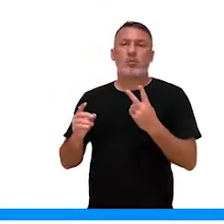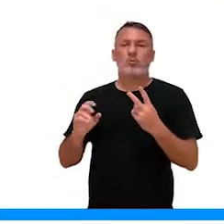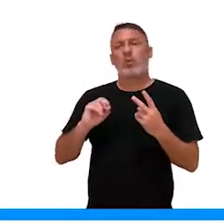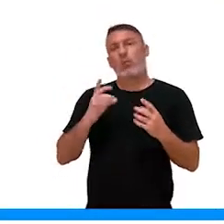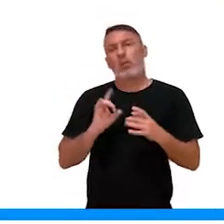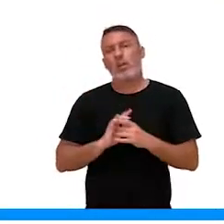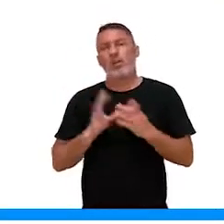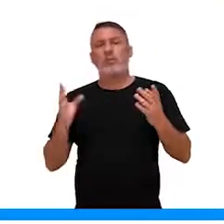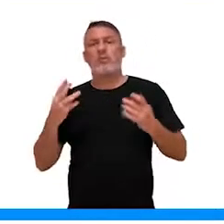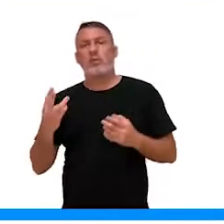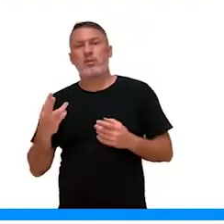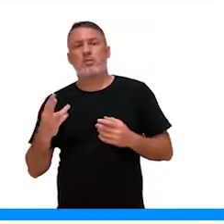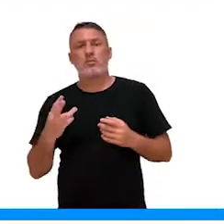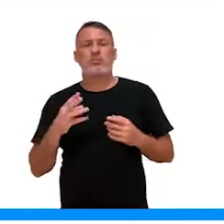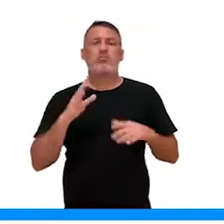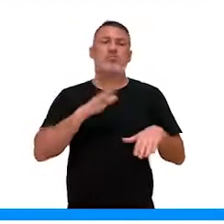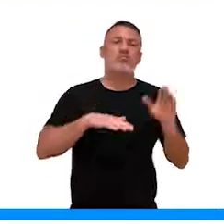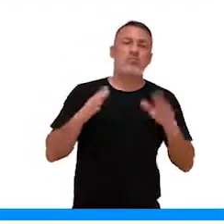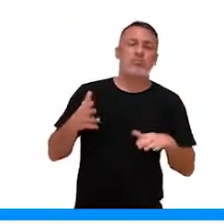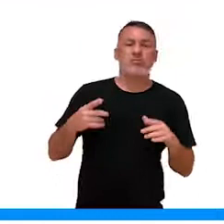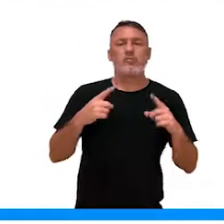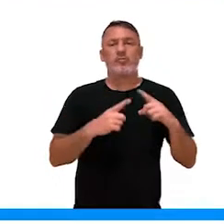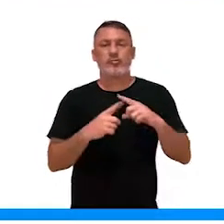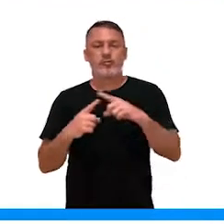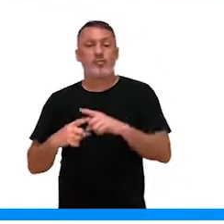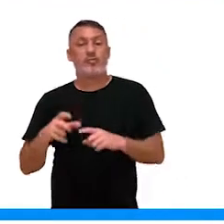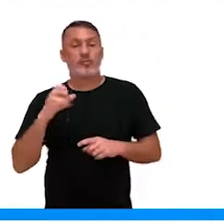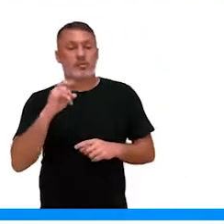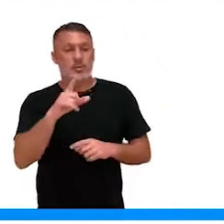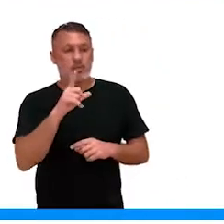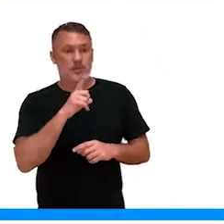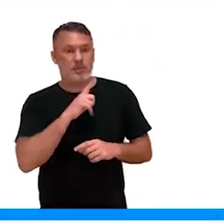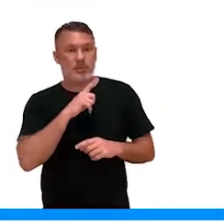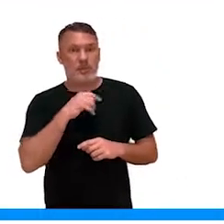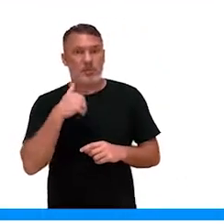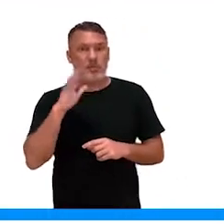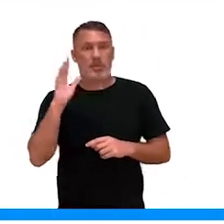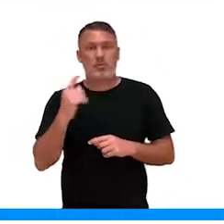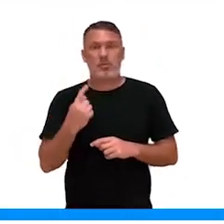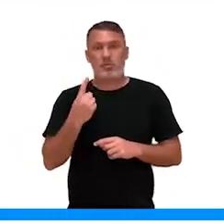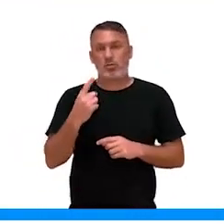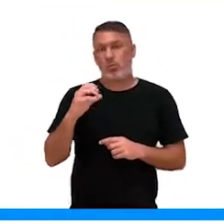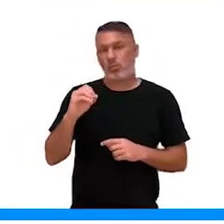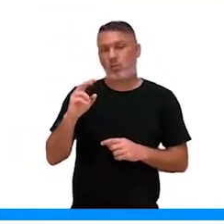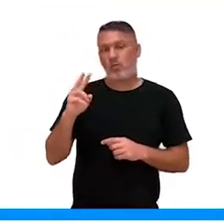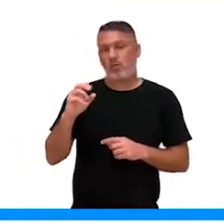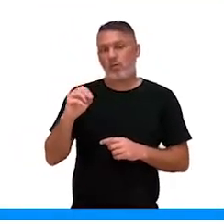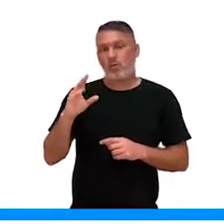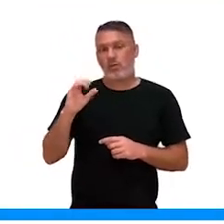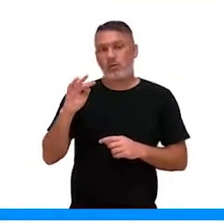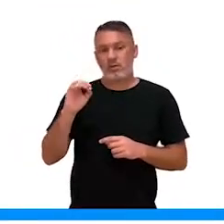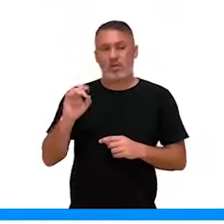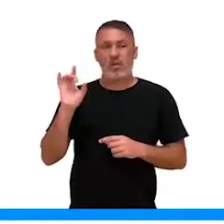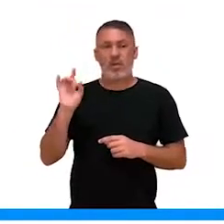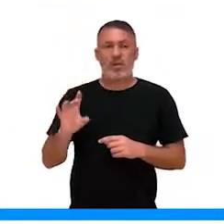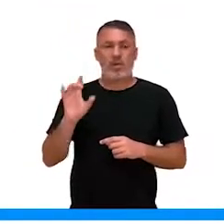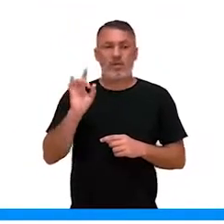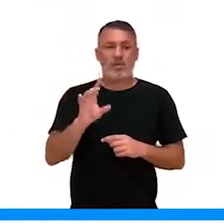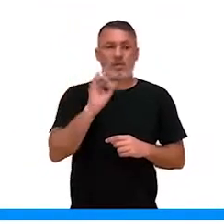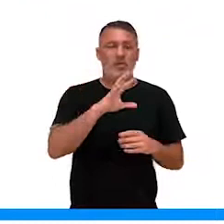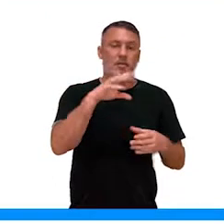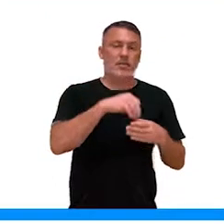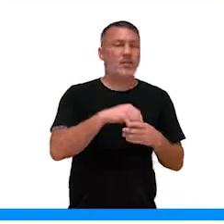pode liberar 2, ou liberar 3, né, mais raro ainda. E quando ela libera mais de um ovócito,